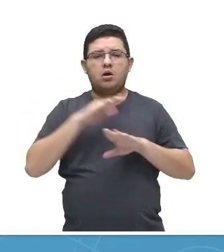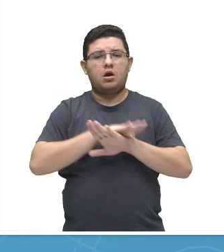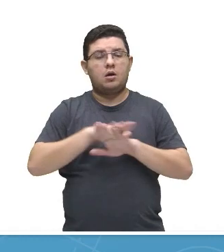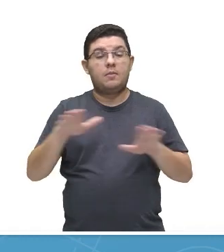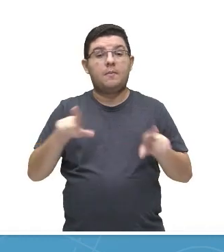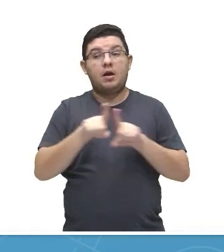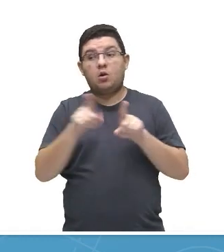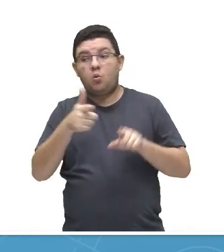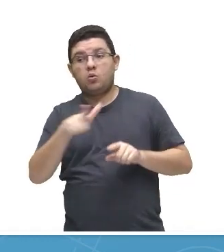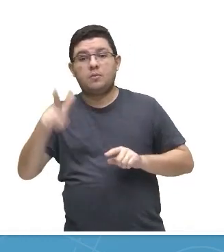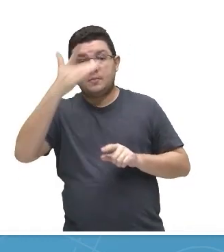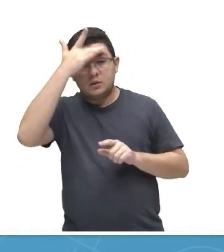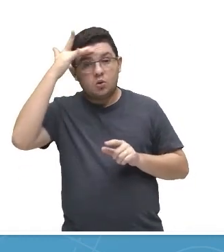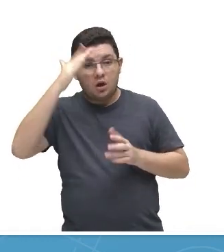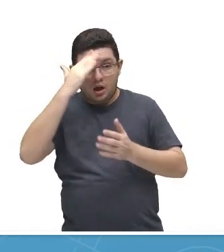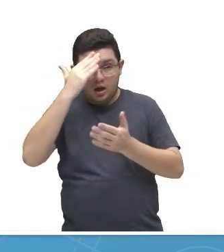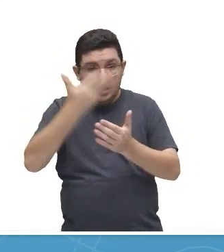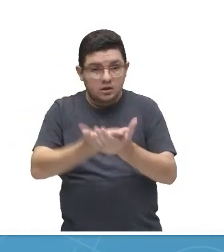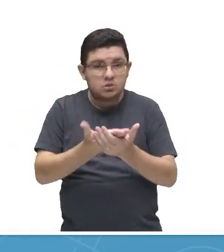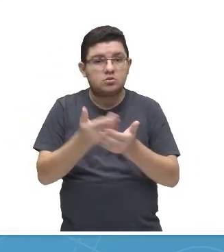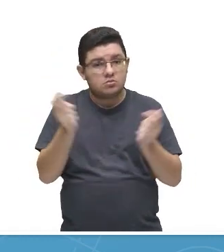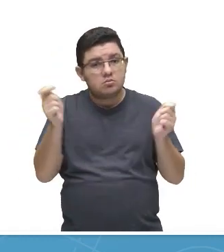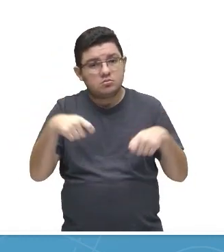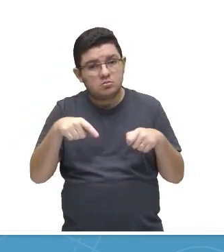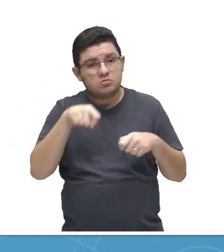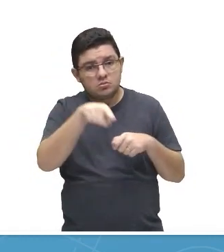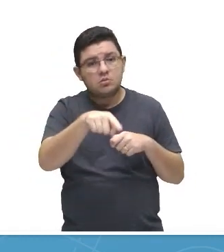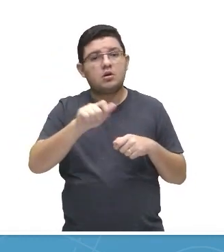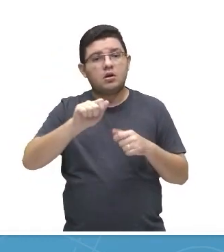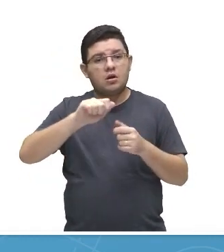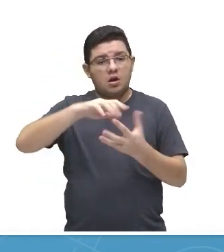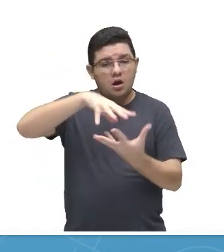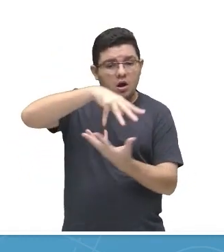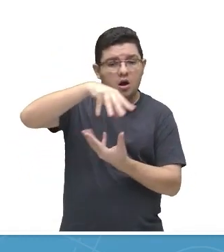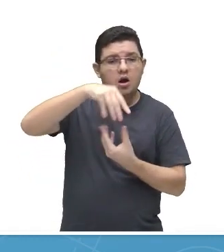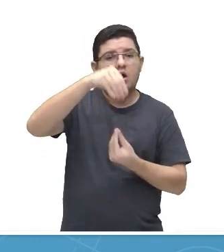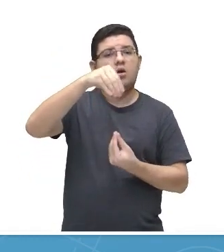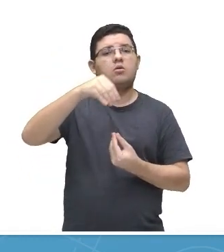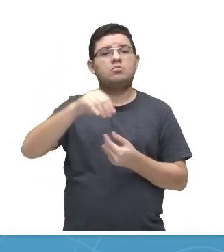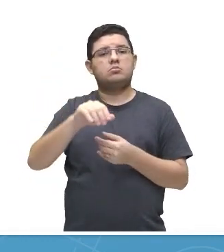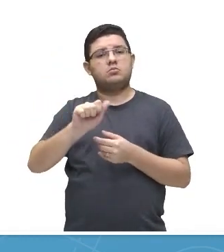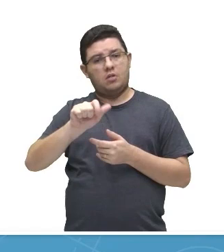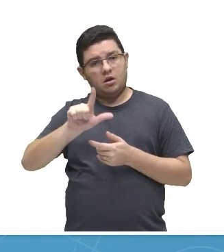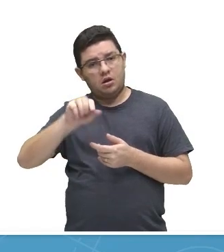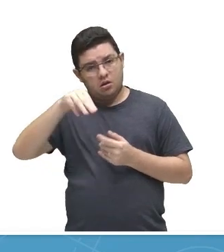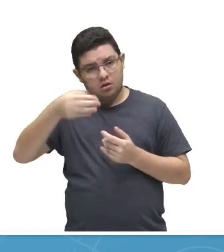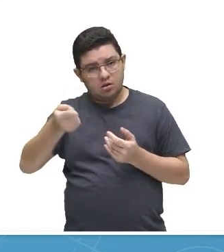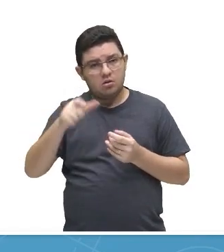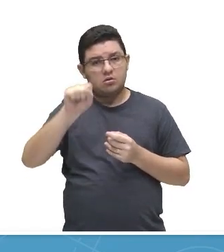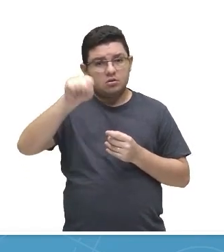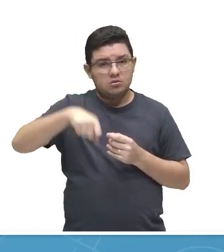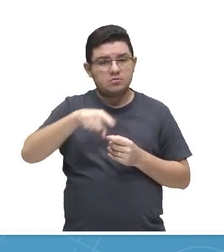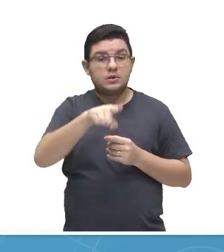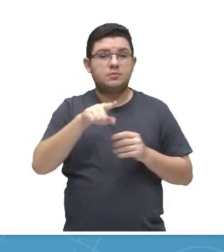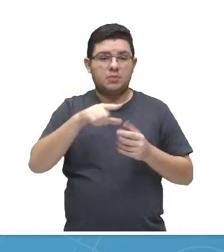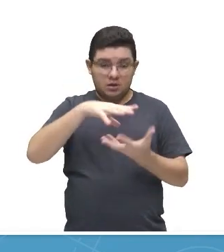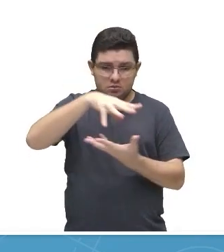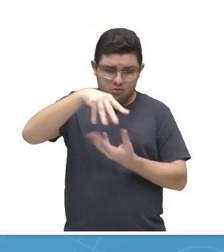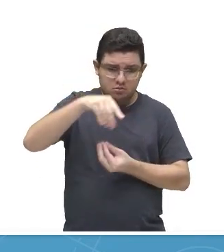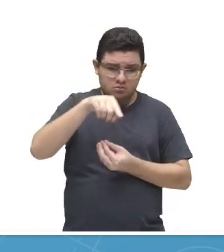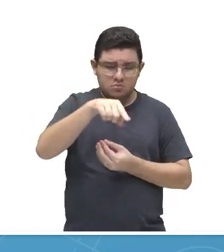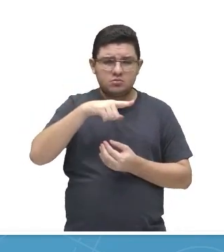e espírito, a alma existe. É substantivo concreto. Existe, independente de você aceitar ou não, de